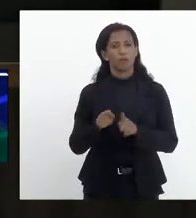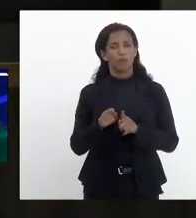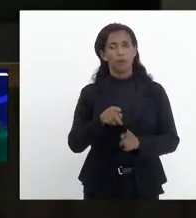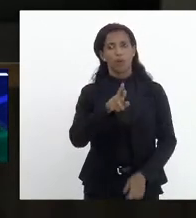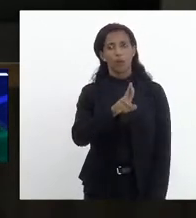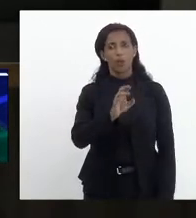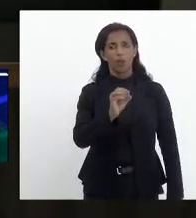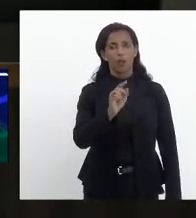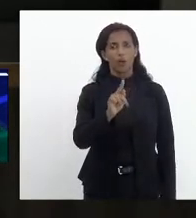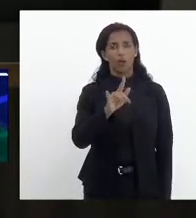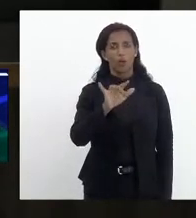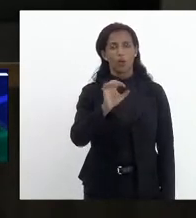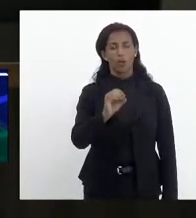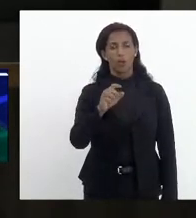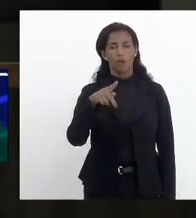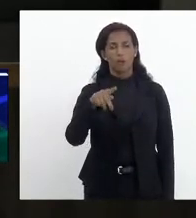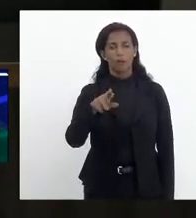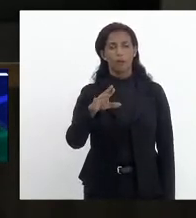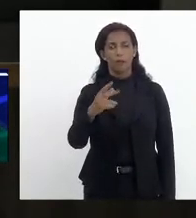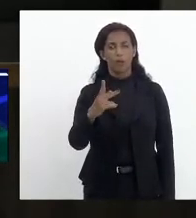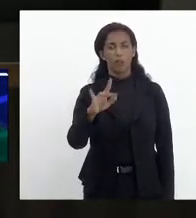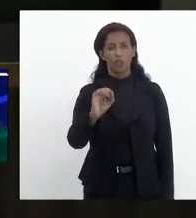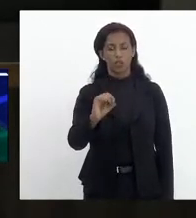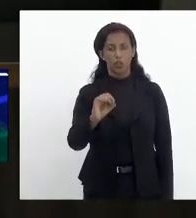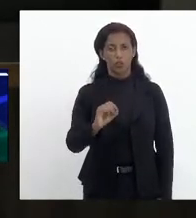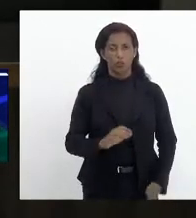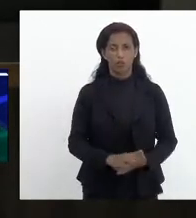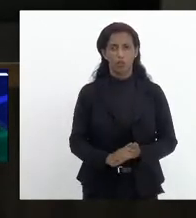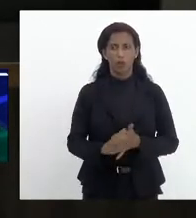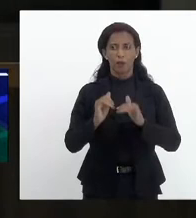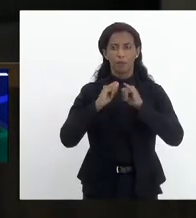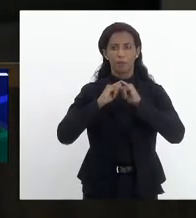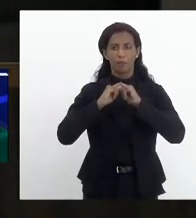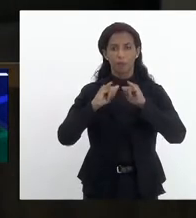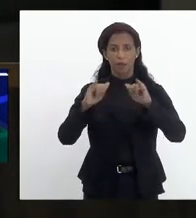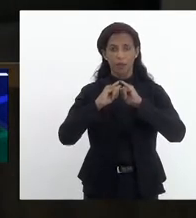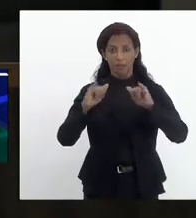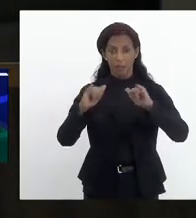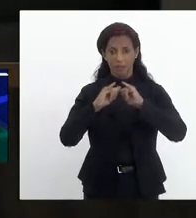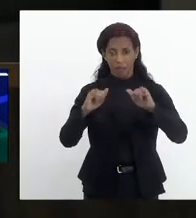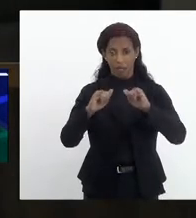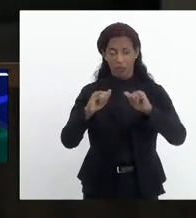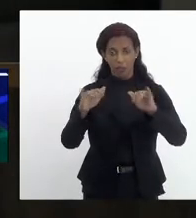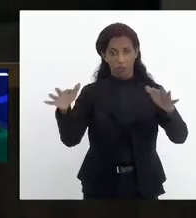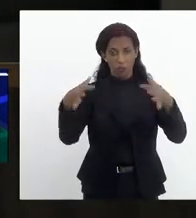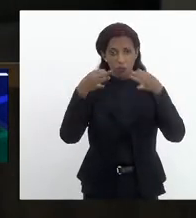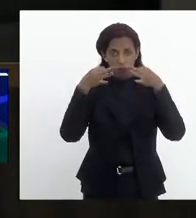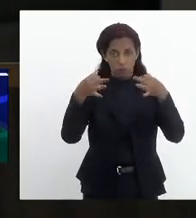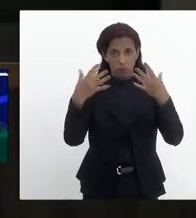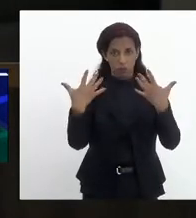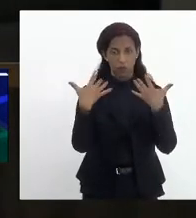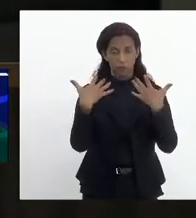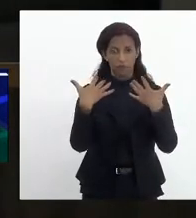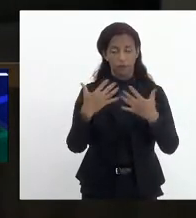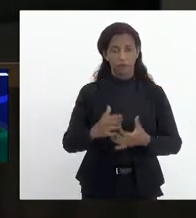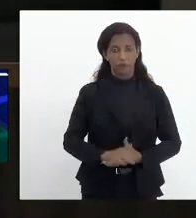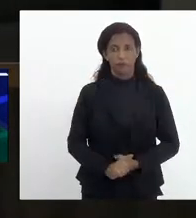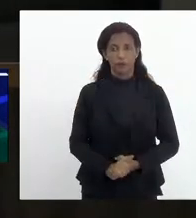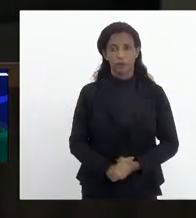Pacheco, defensor-geral. Em relação às mensagens, então quero chamar a atenção dos senhores parlamentares,